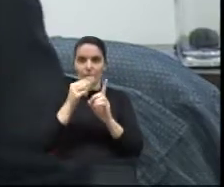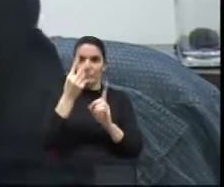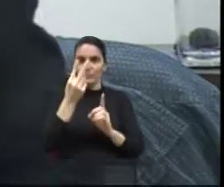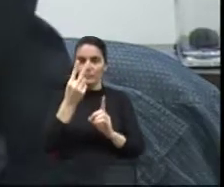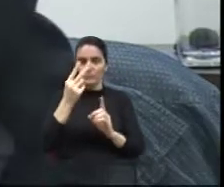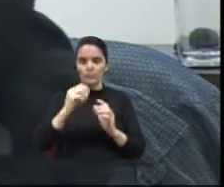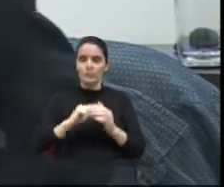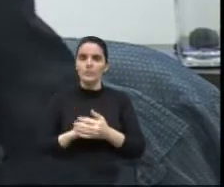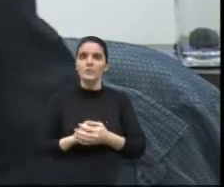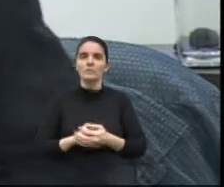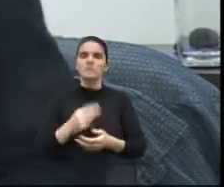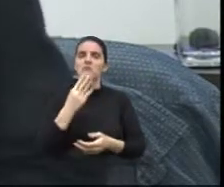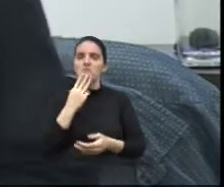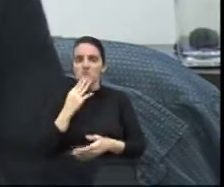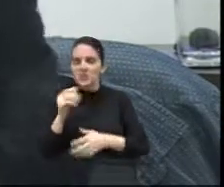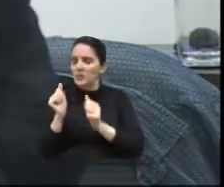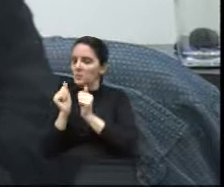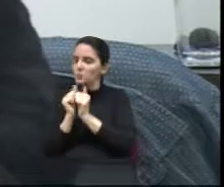Acompanhei